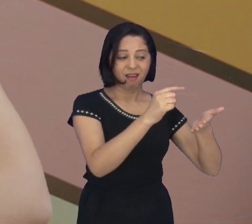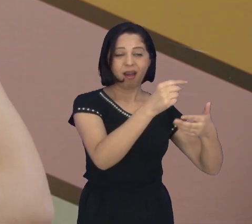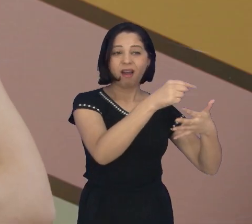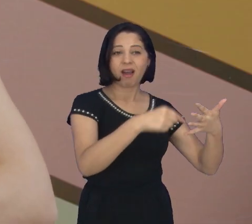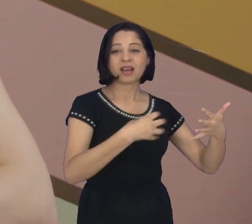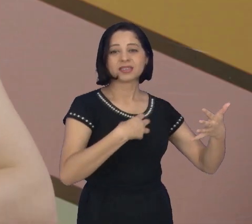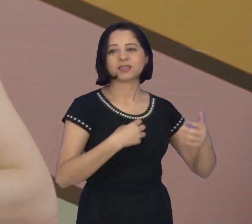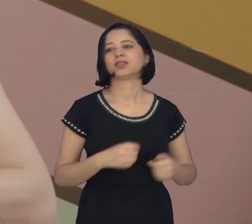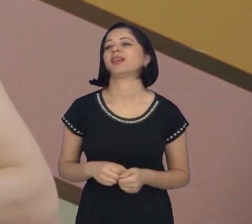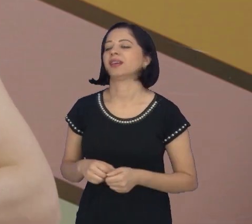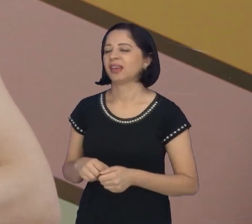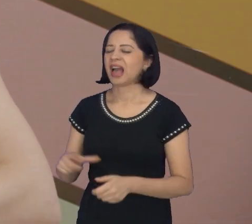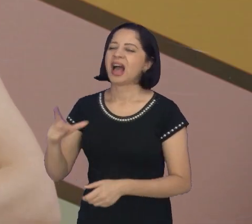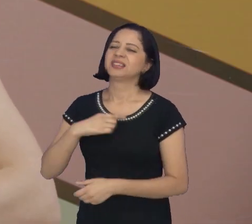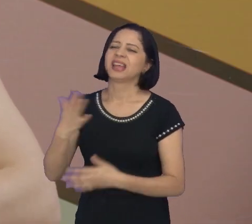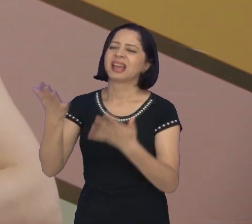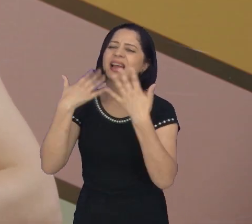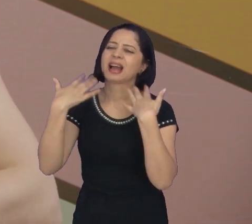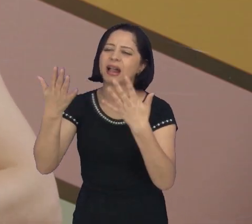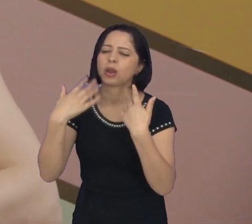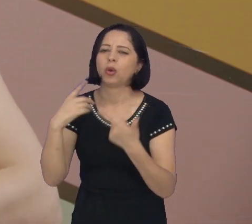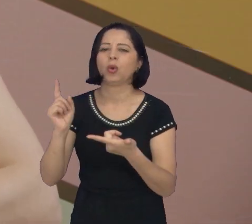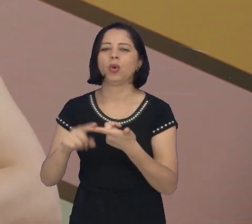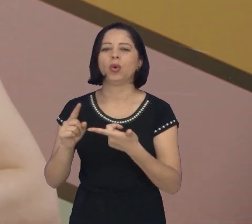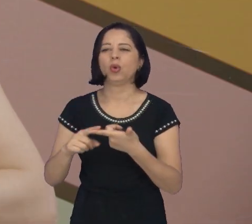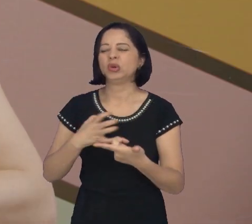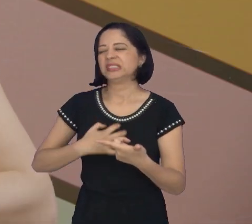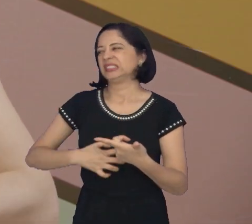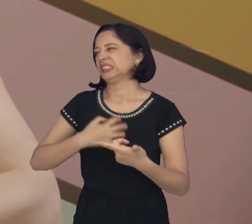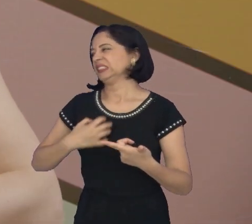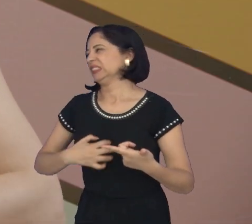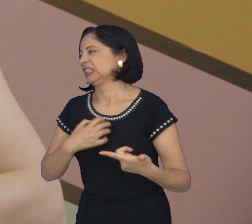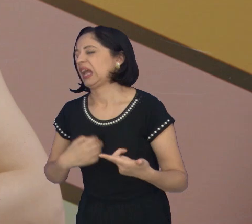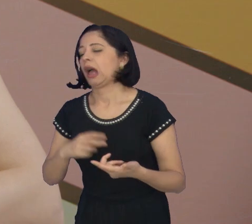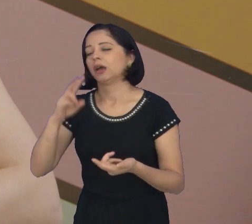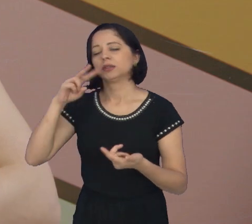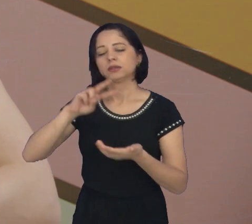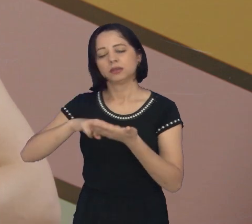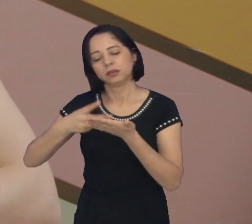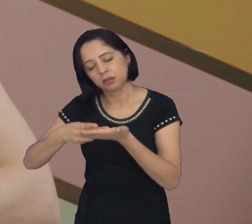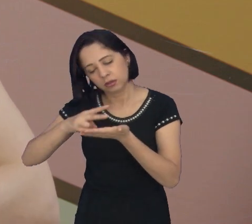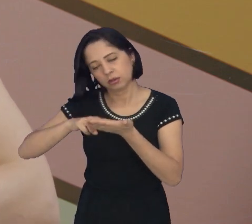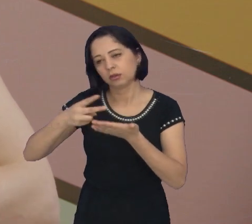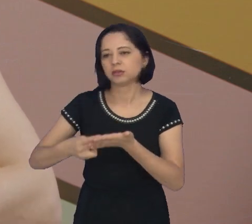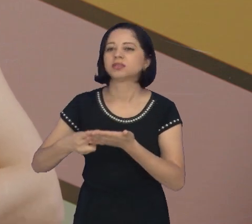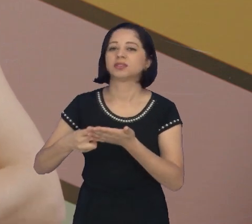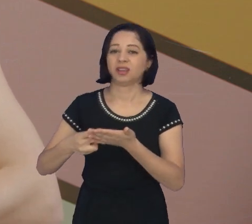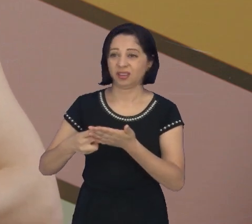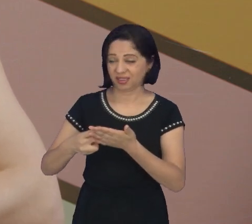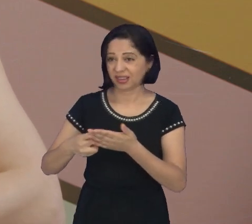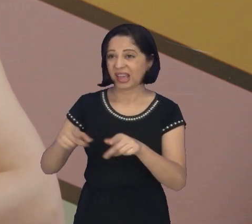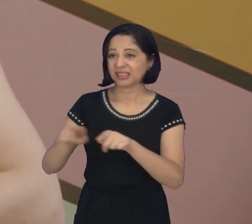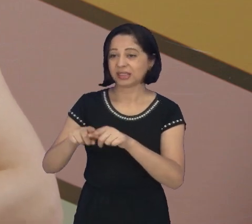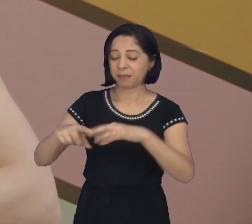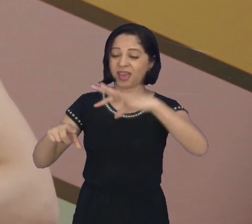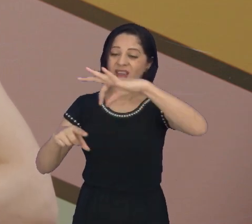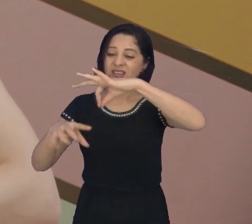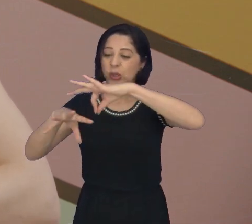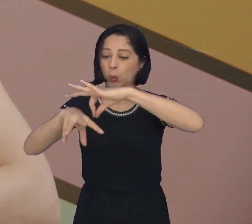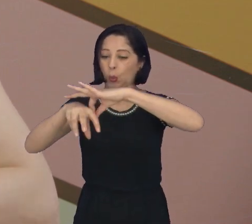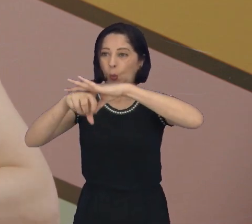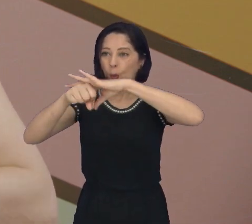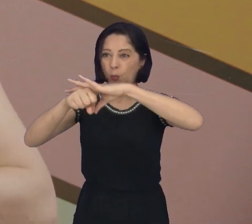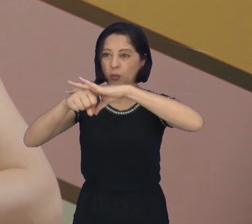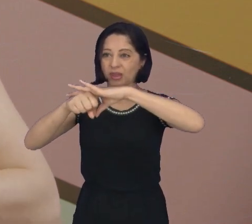irregularidade menstrual, tem muitos outros sintomas como irritabilidade, insônia, alterações sexuais, secura vaginal, perda de